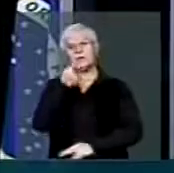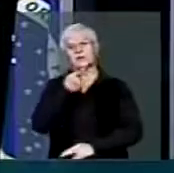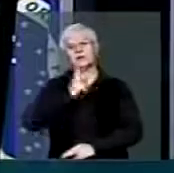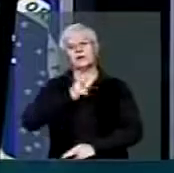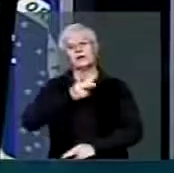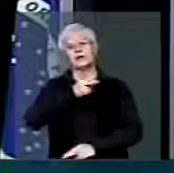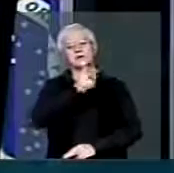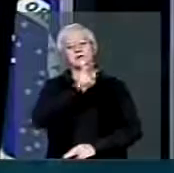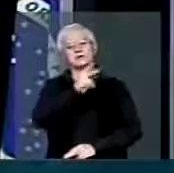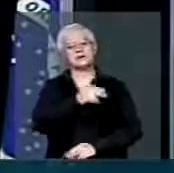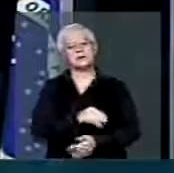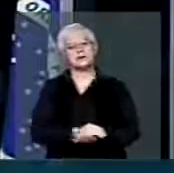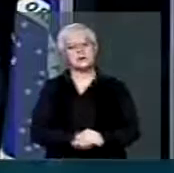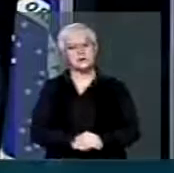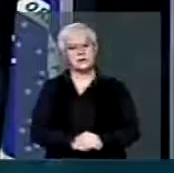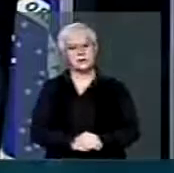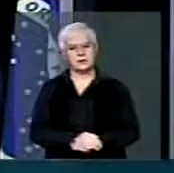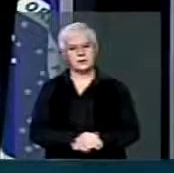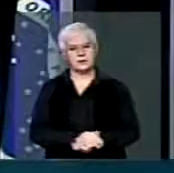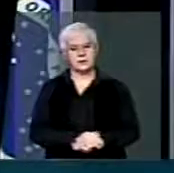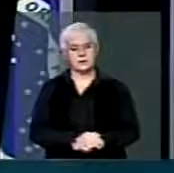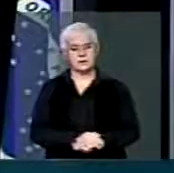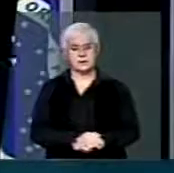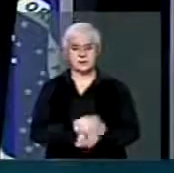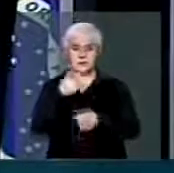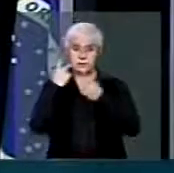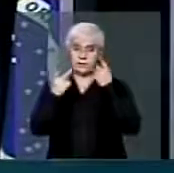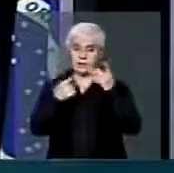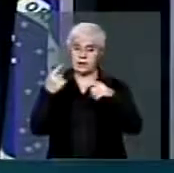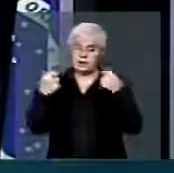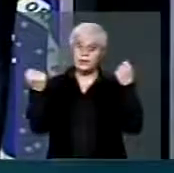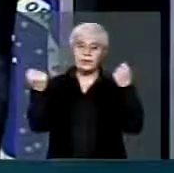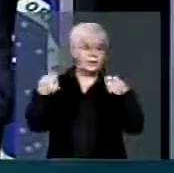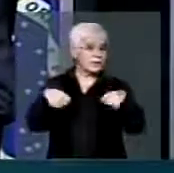fala dizendo da necessidade